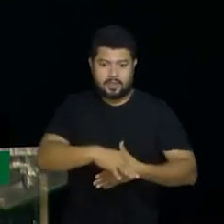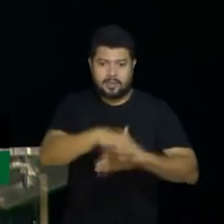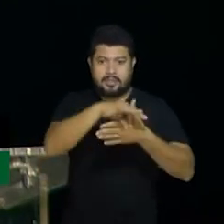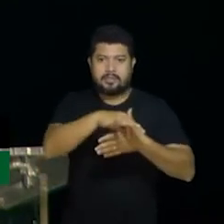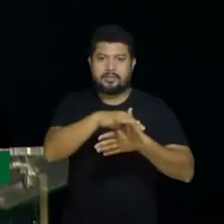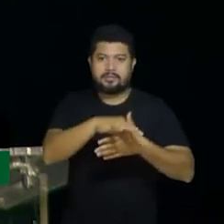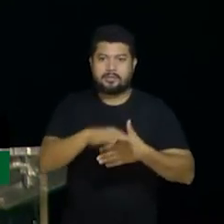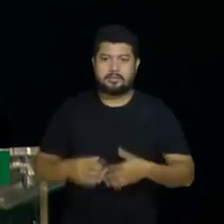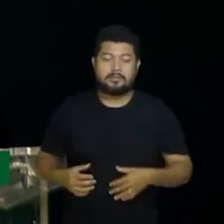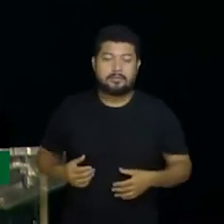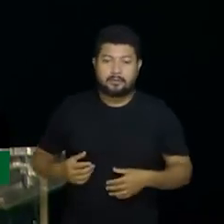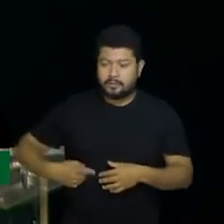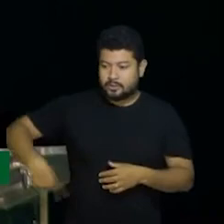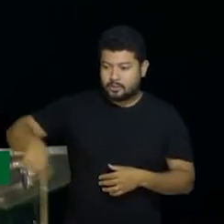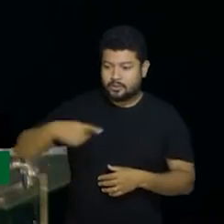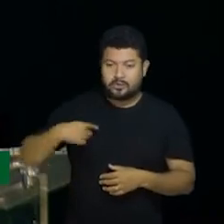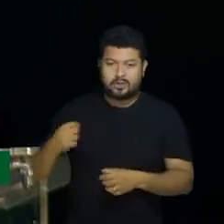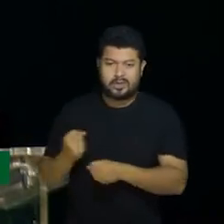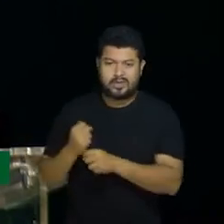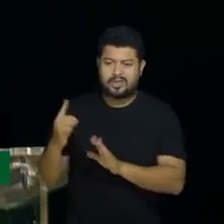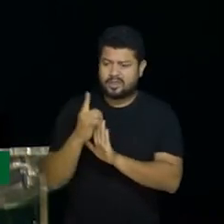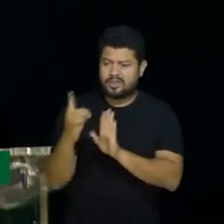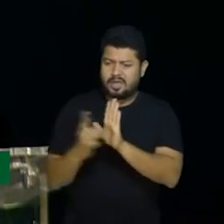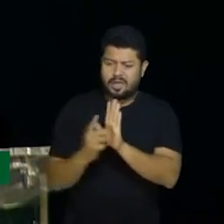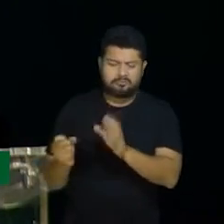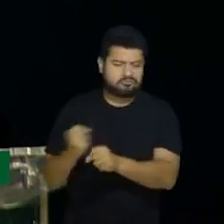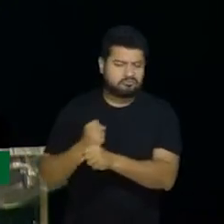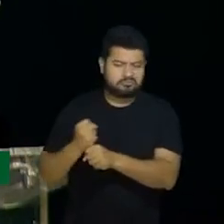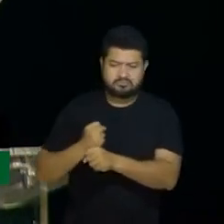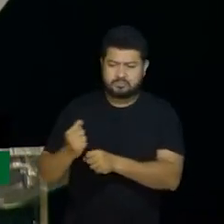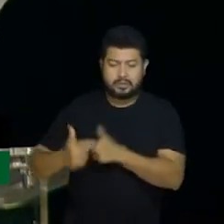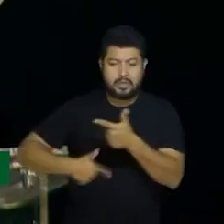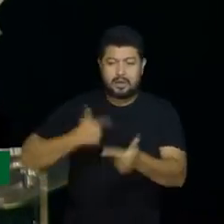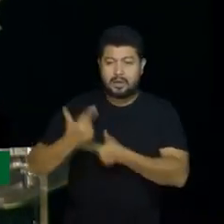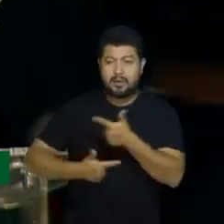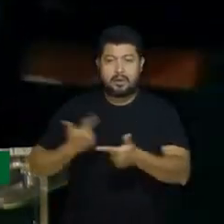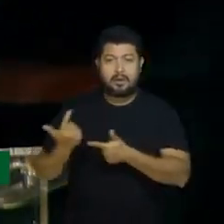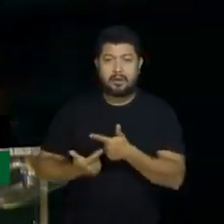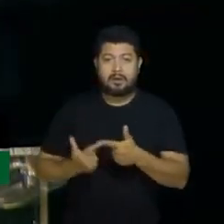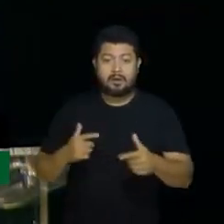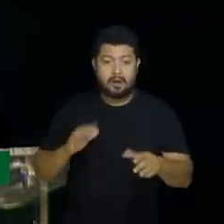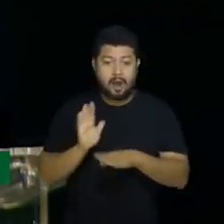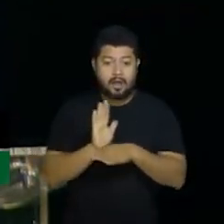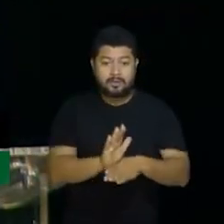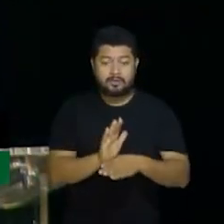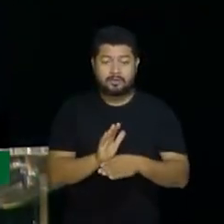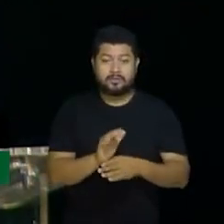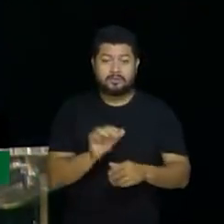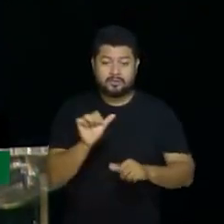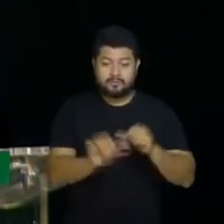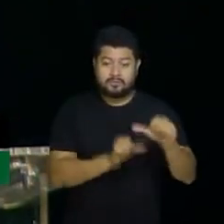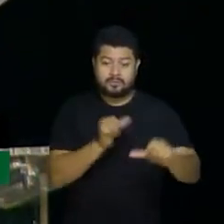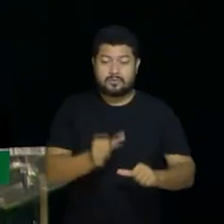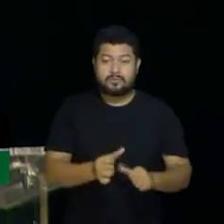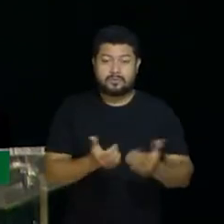temos trabalhado incansavelmente para formar cidadãos conscientes de seus